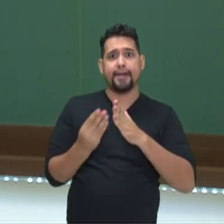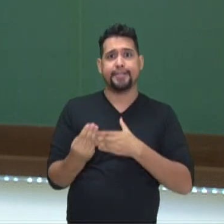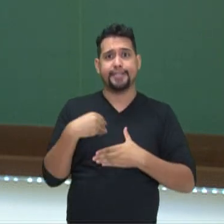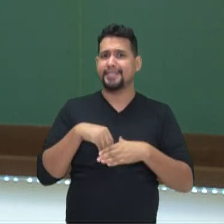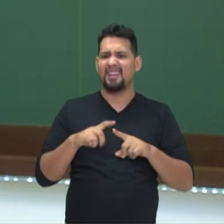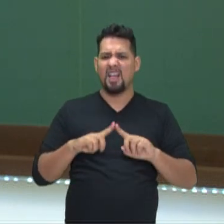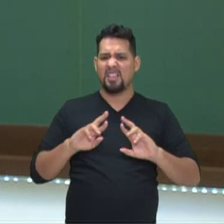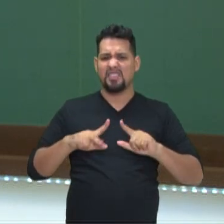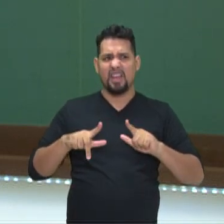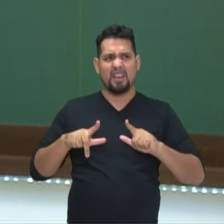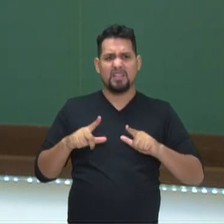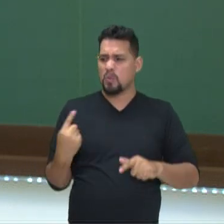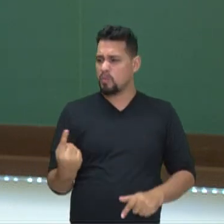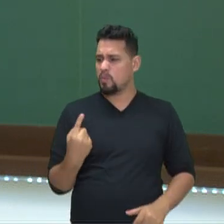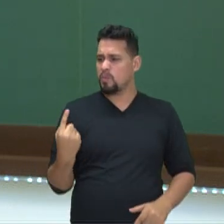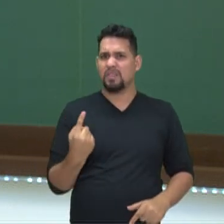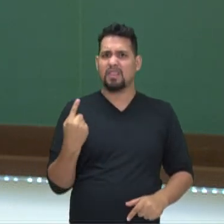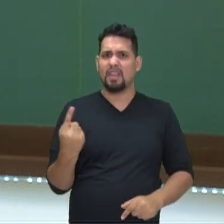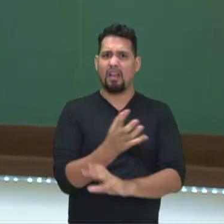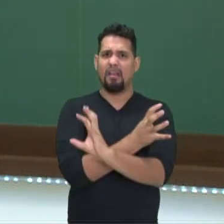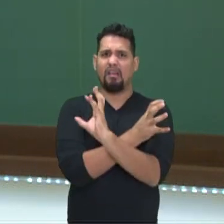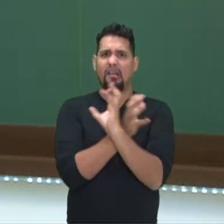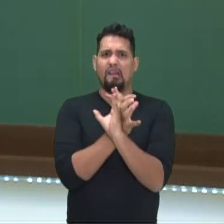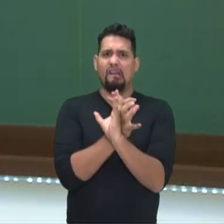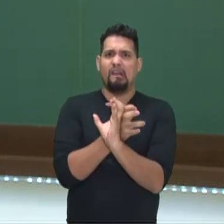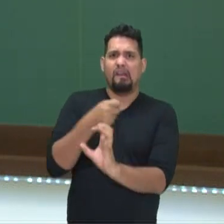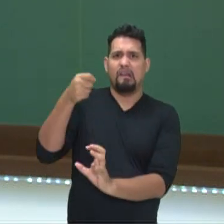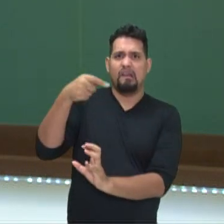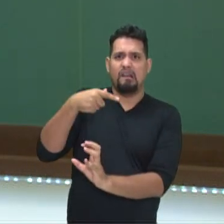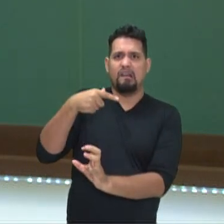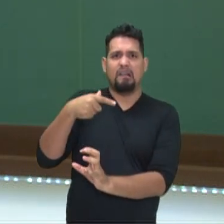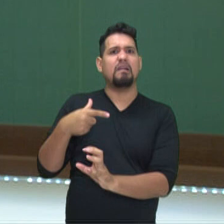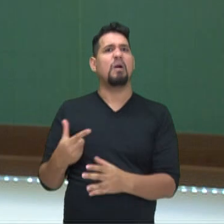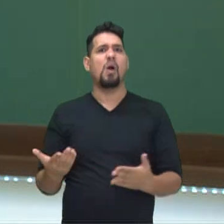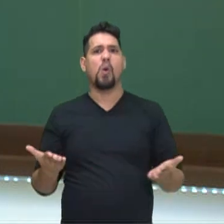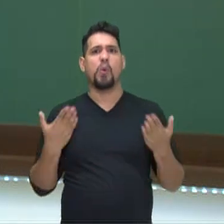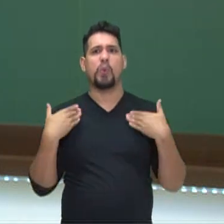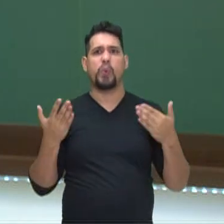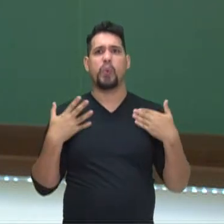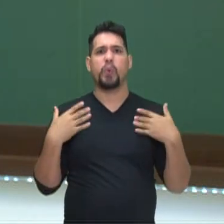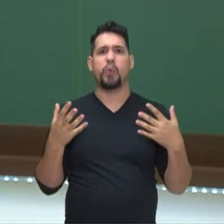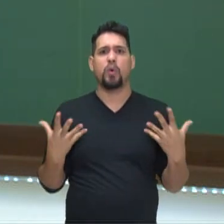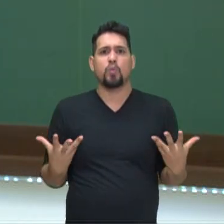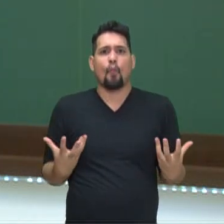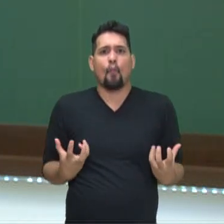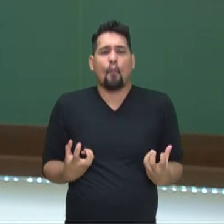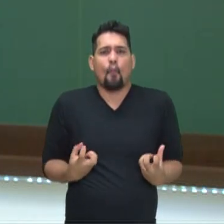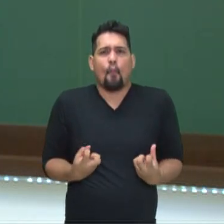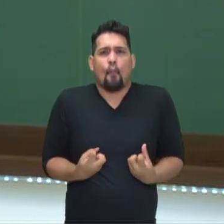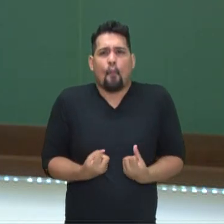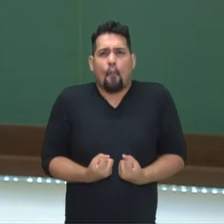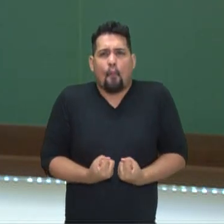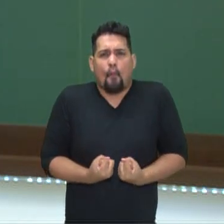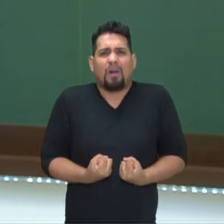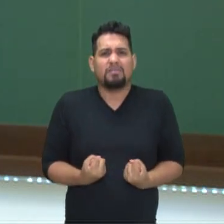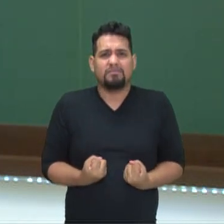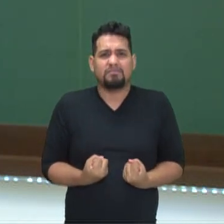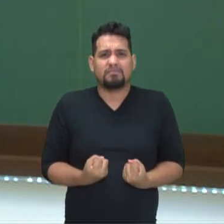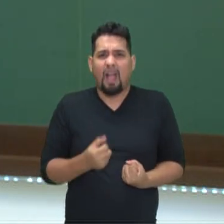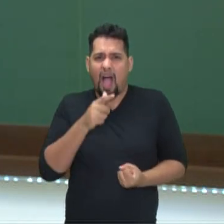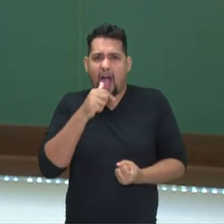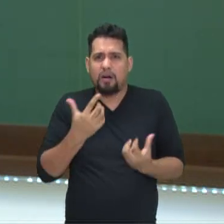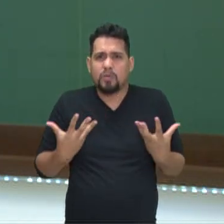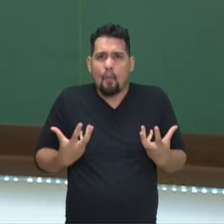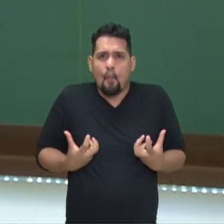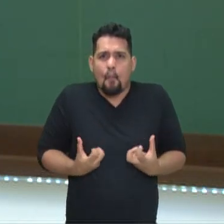ela está sozinha ali no meio do deserto, né? Com o seu clima extremamente árido ali, né? Então,